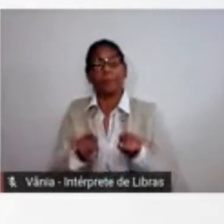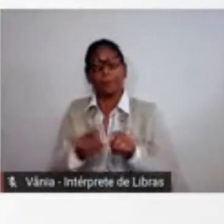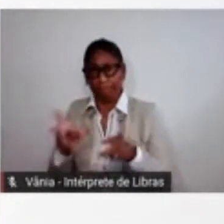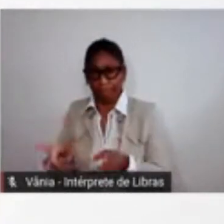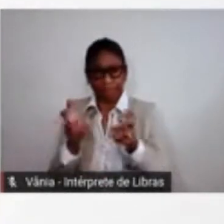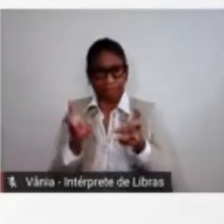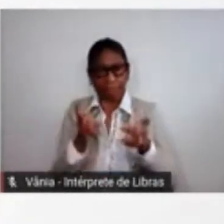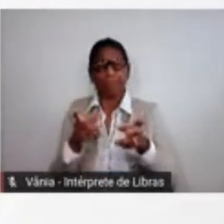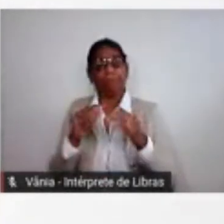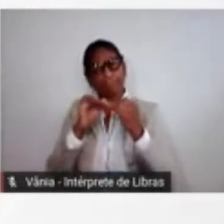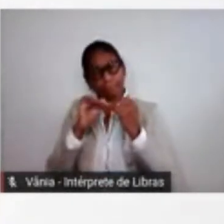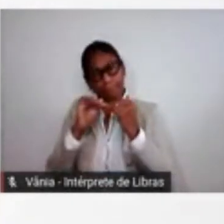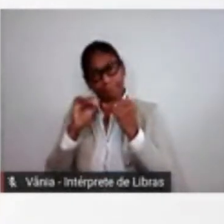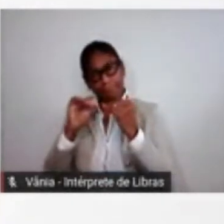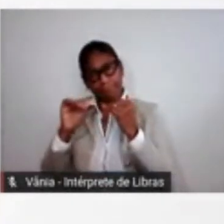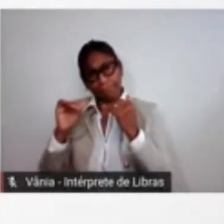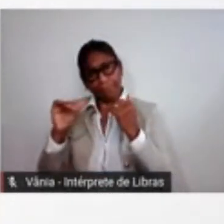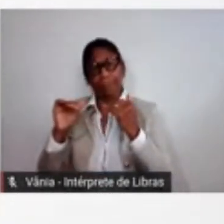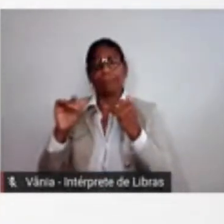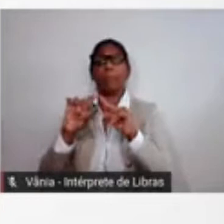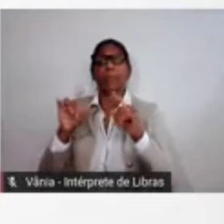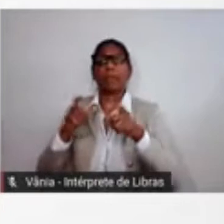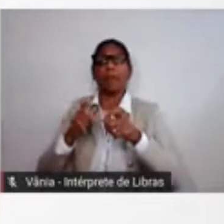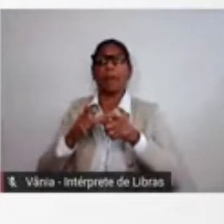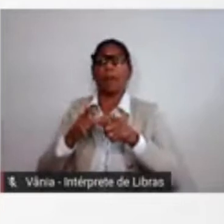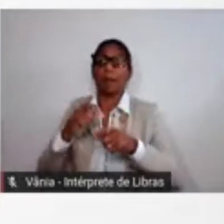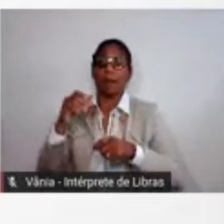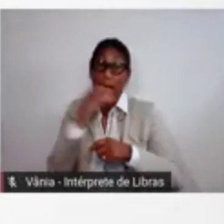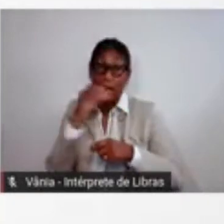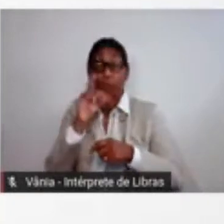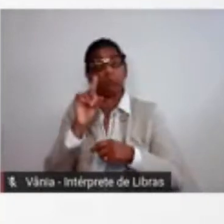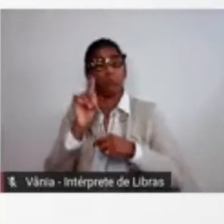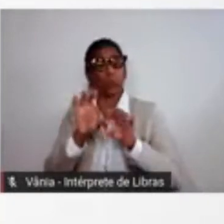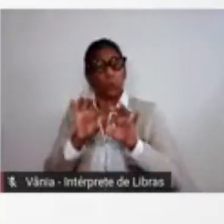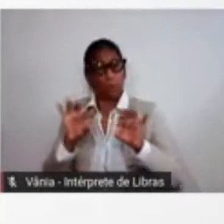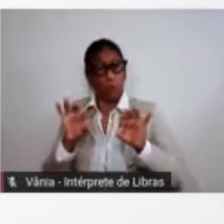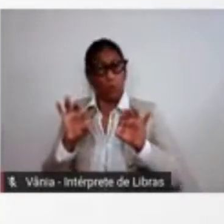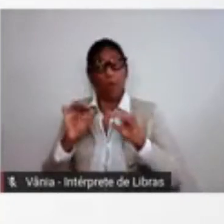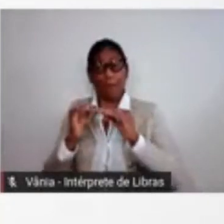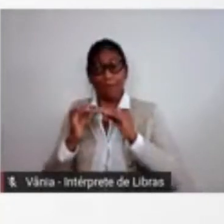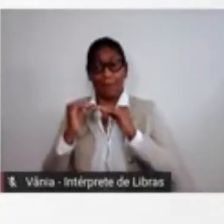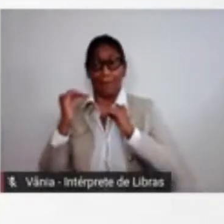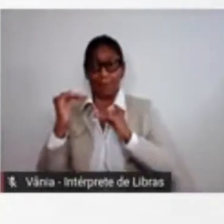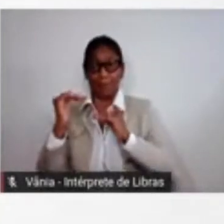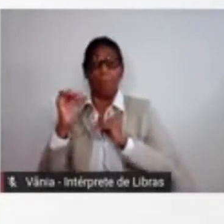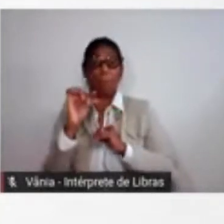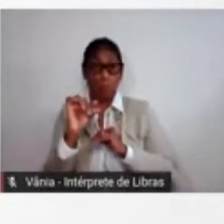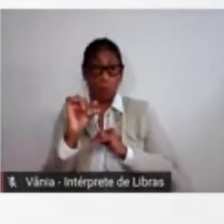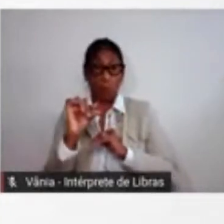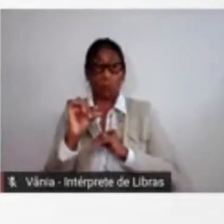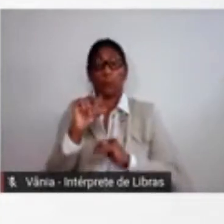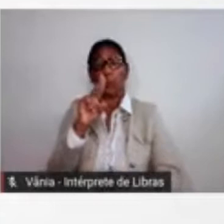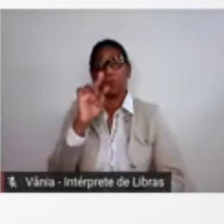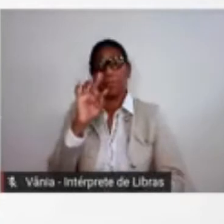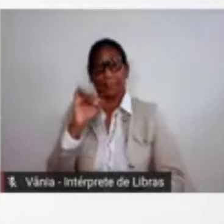uma estabilidade, um crescimento uma velocidade baixa, mas teve um pequeno crescimento, a ocupação de leitos de UTI